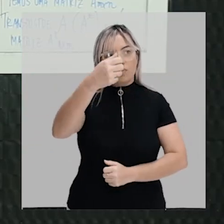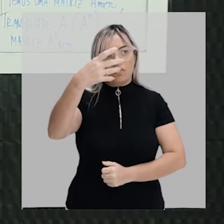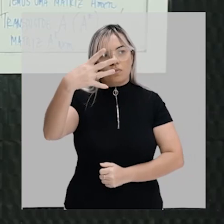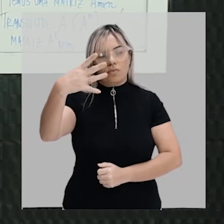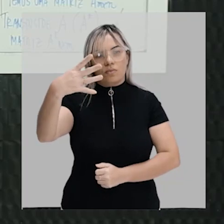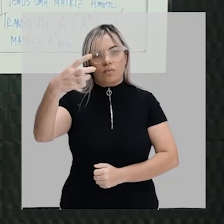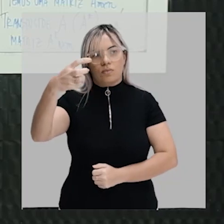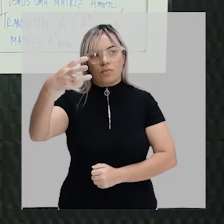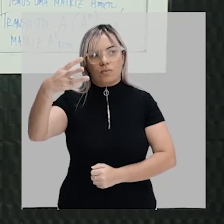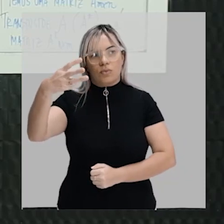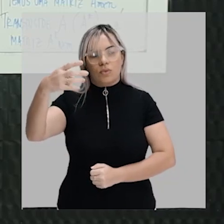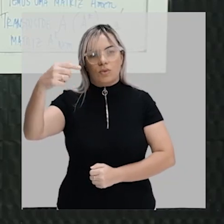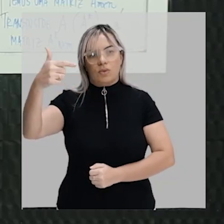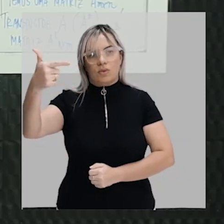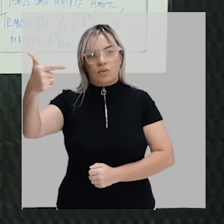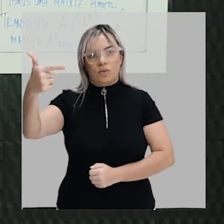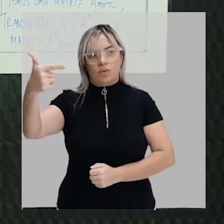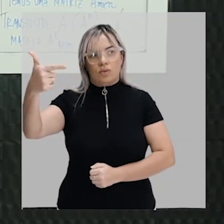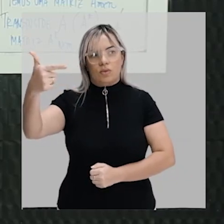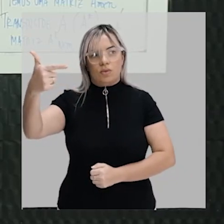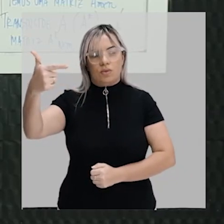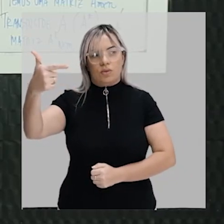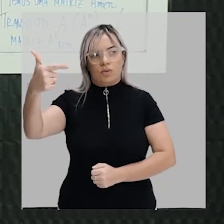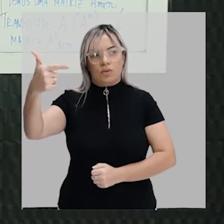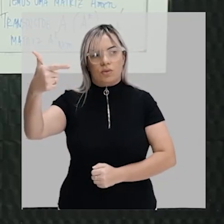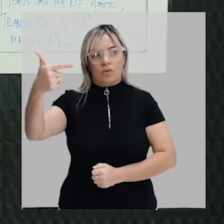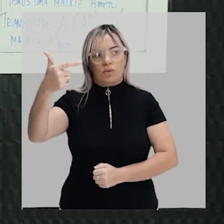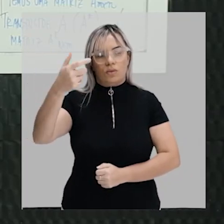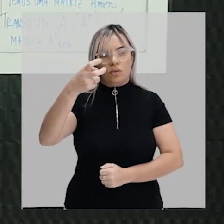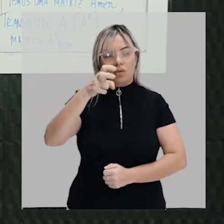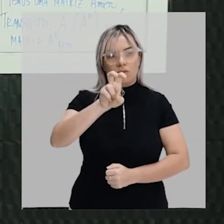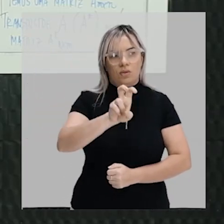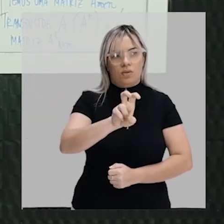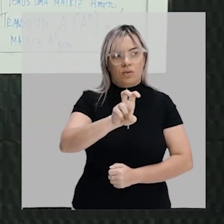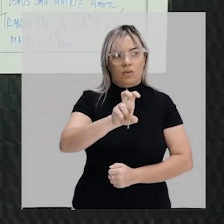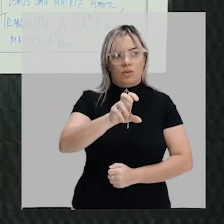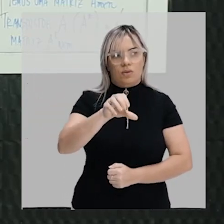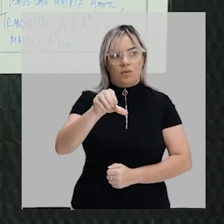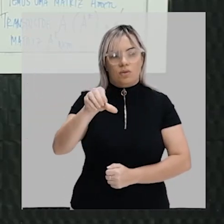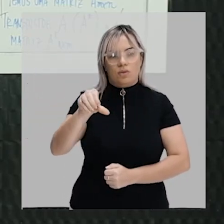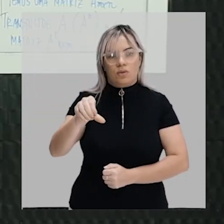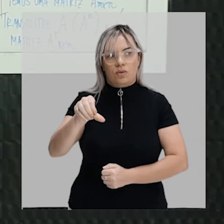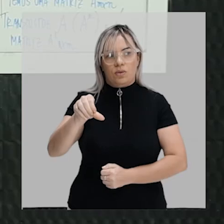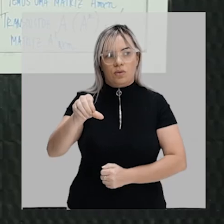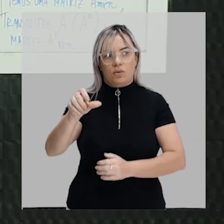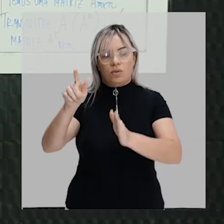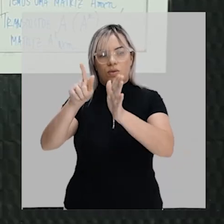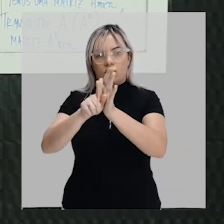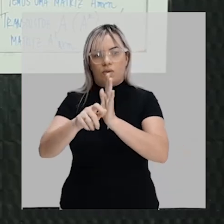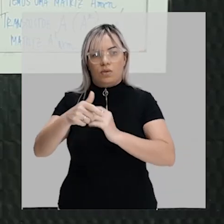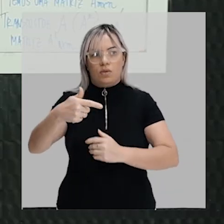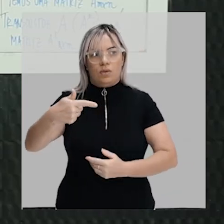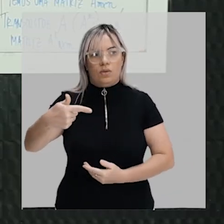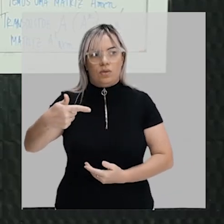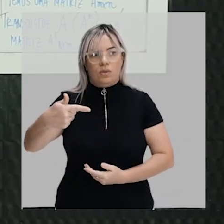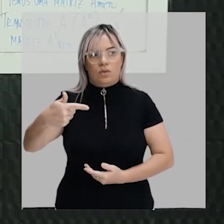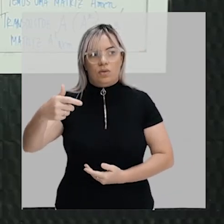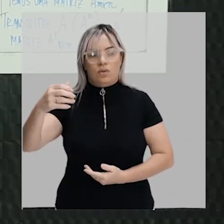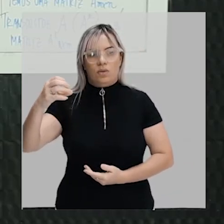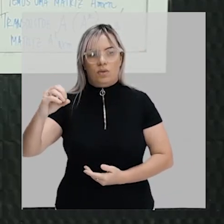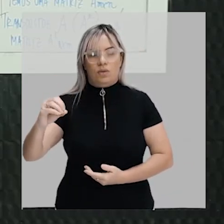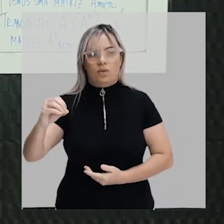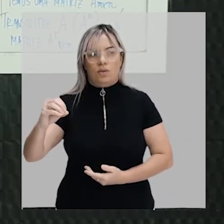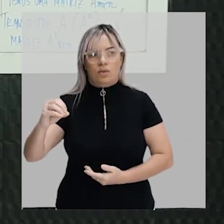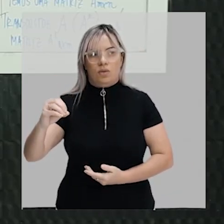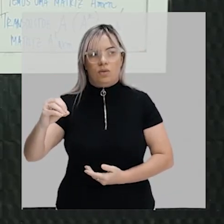e dois certo e aqui 59 - 7 e 0